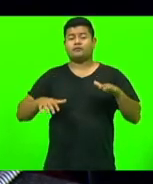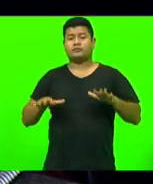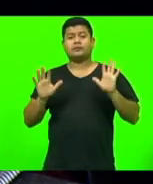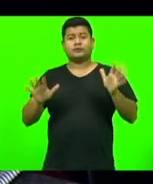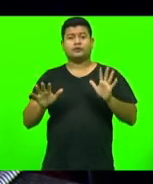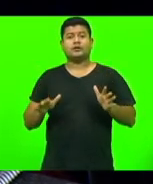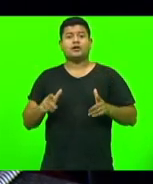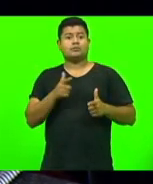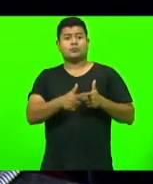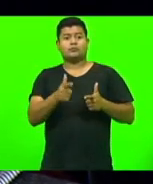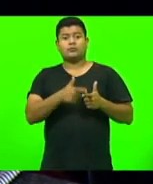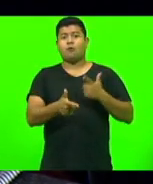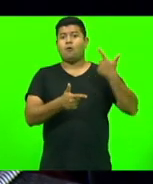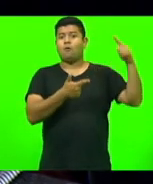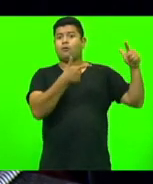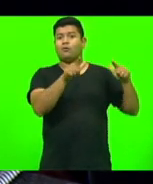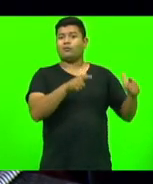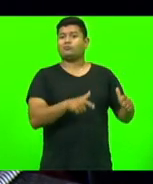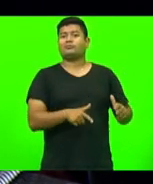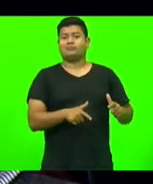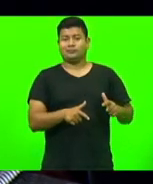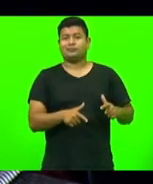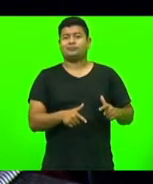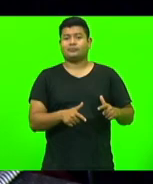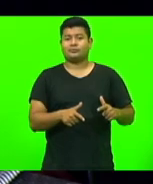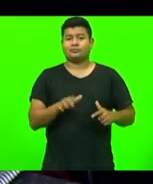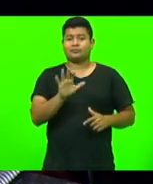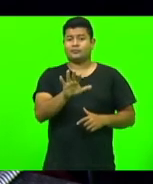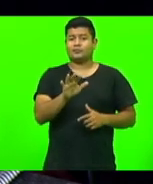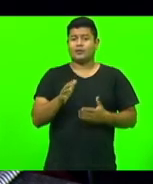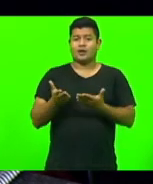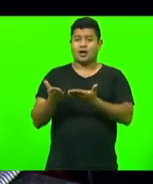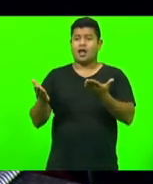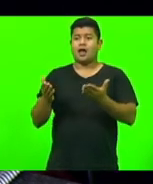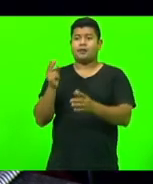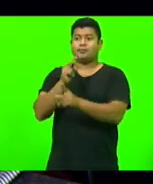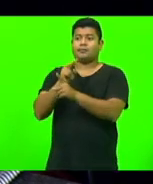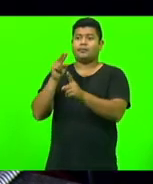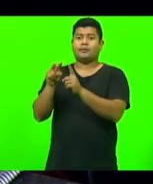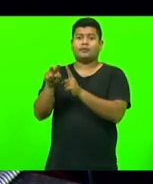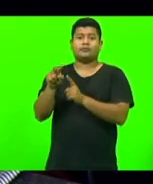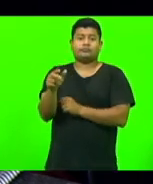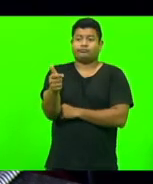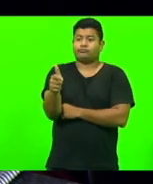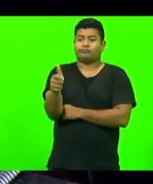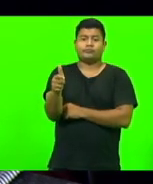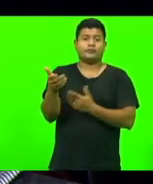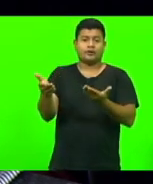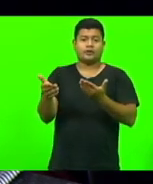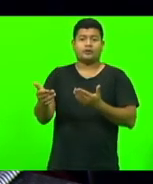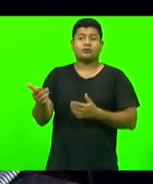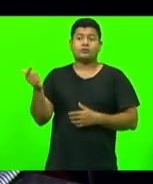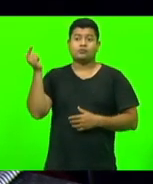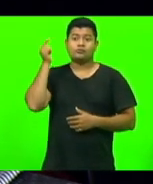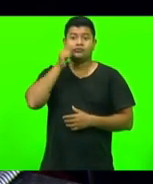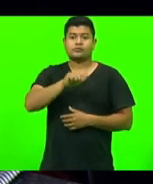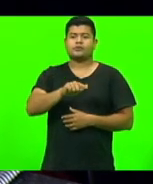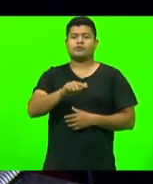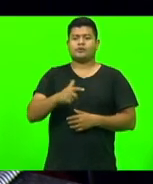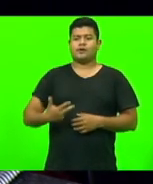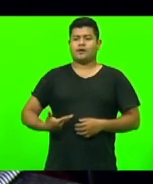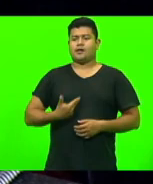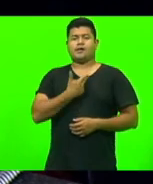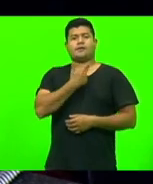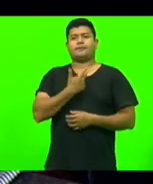complicações severas, e mesmo assim elas não têm perspectiva de quando esses procedimentos serão